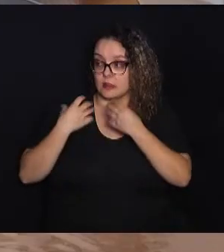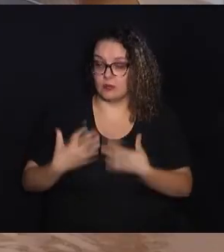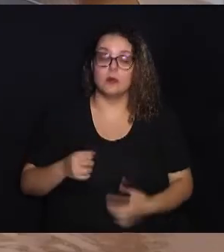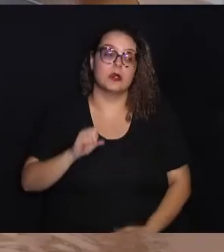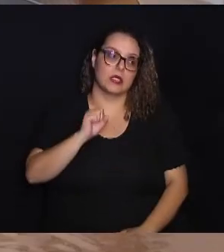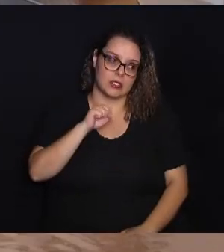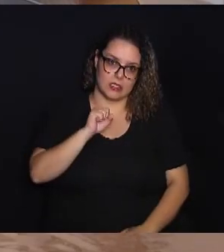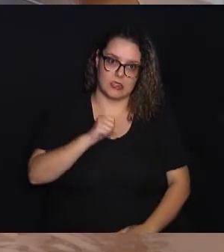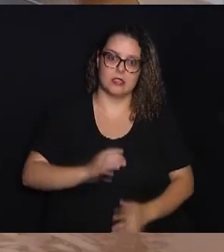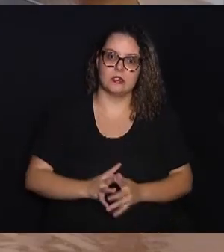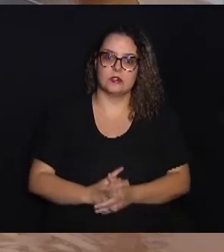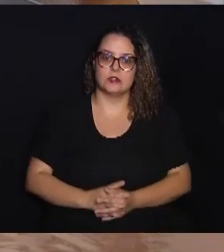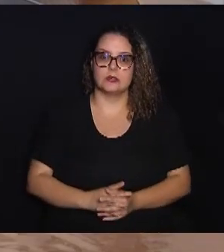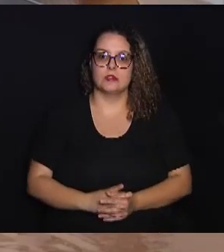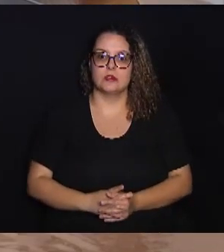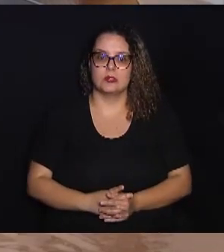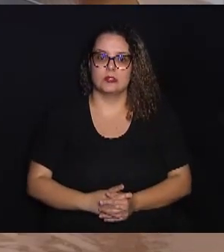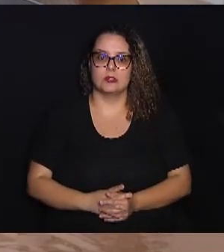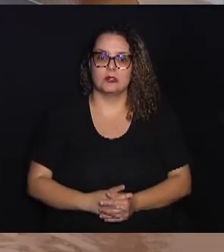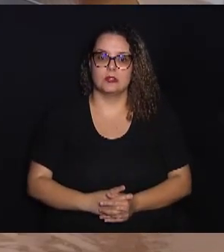unir as duas coisas.